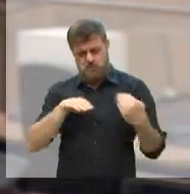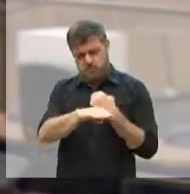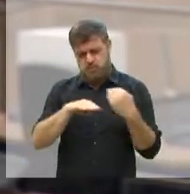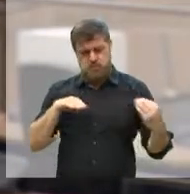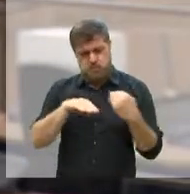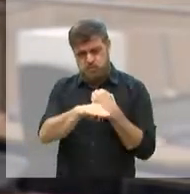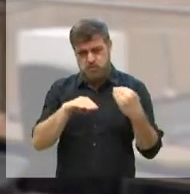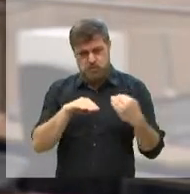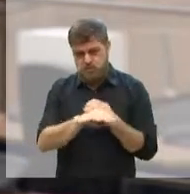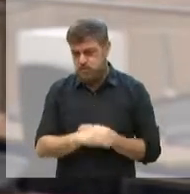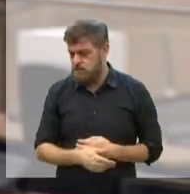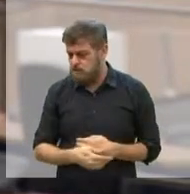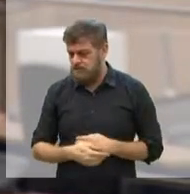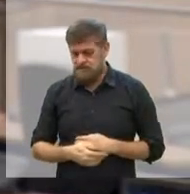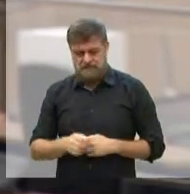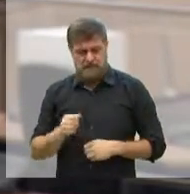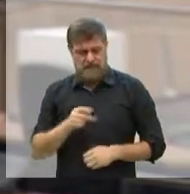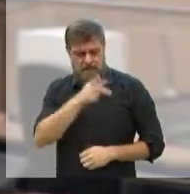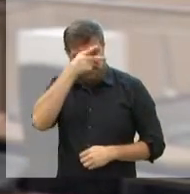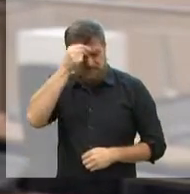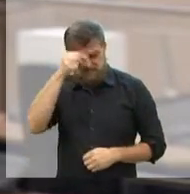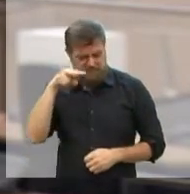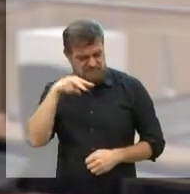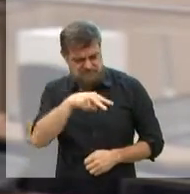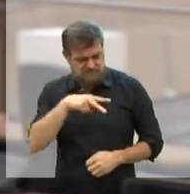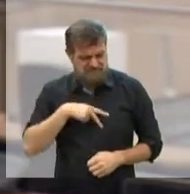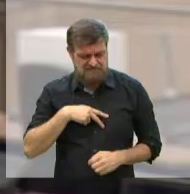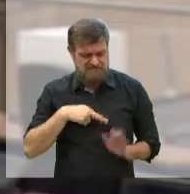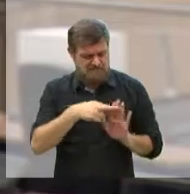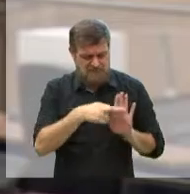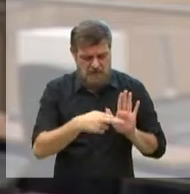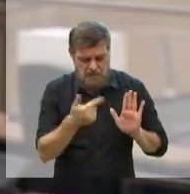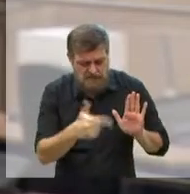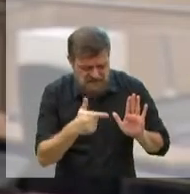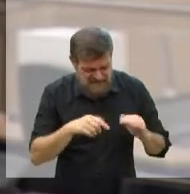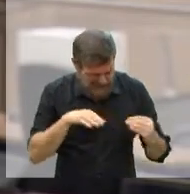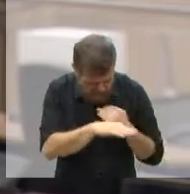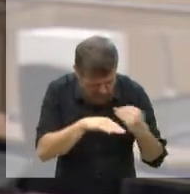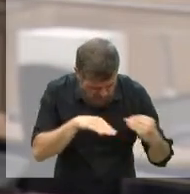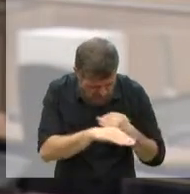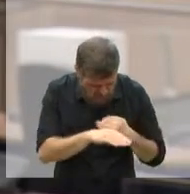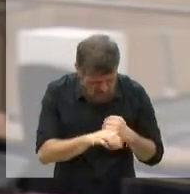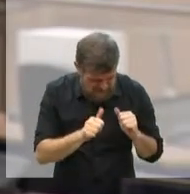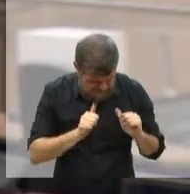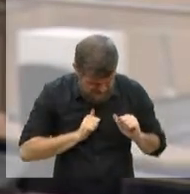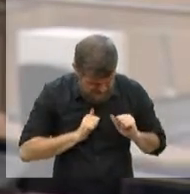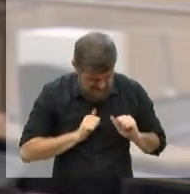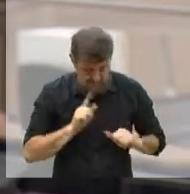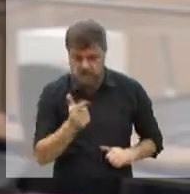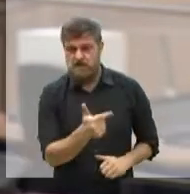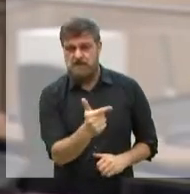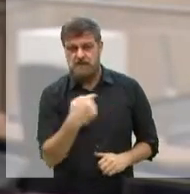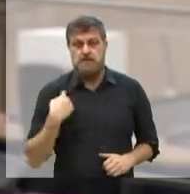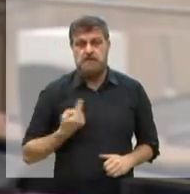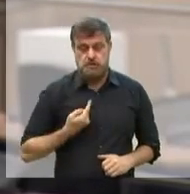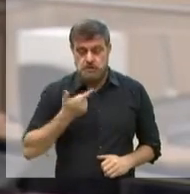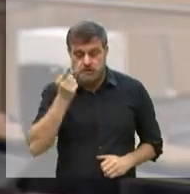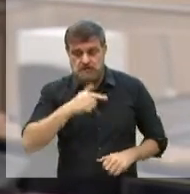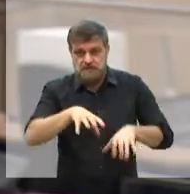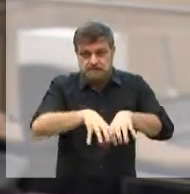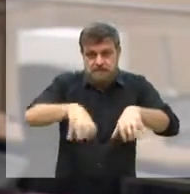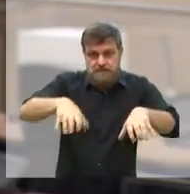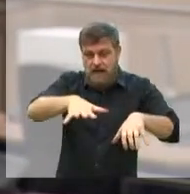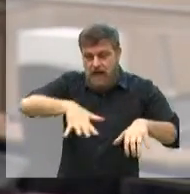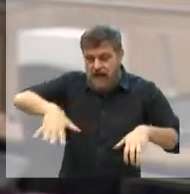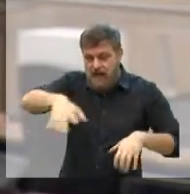não eram reconhecidas pelo poder público, hoje já estão sendo reconhecidas. Nós conseguimos separar dentro da cidade